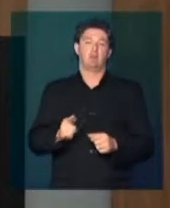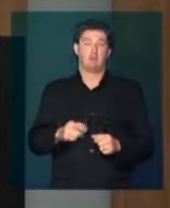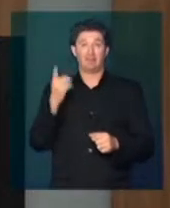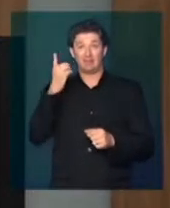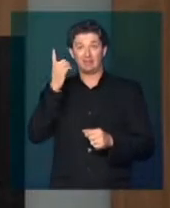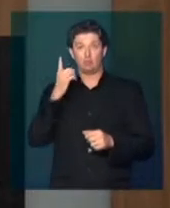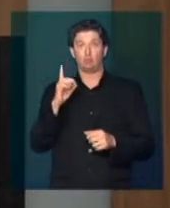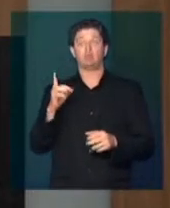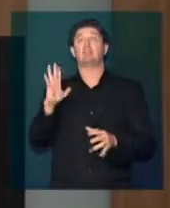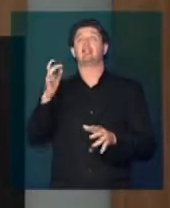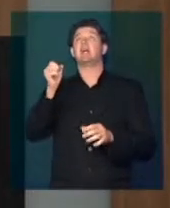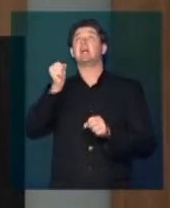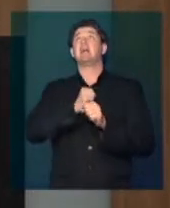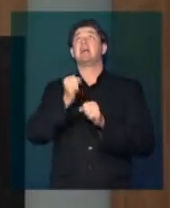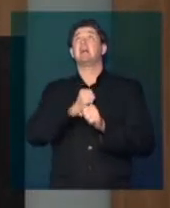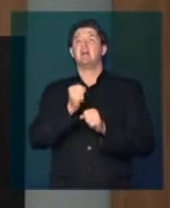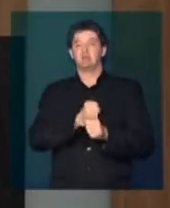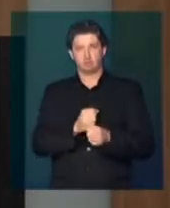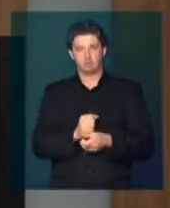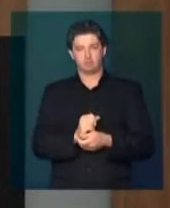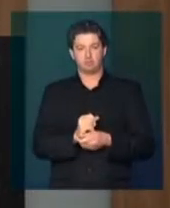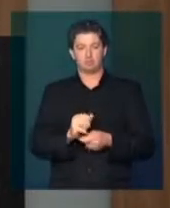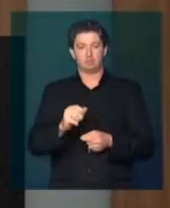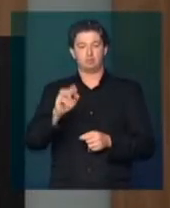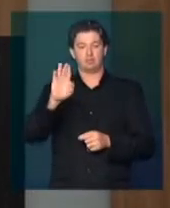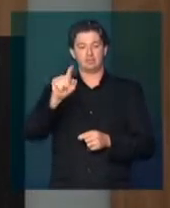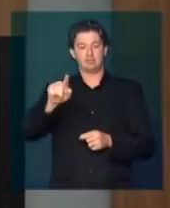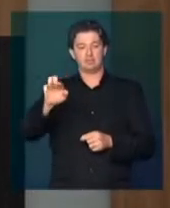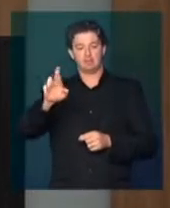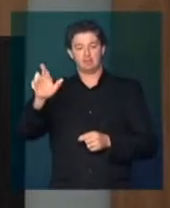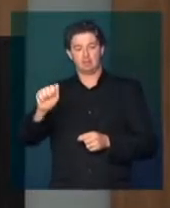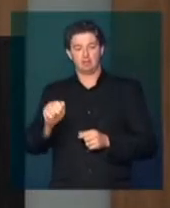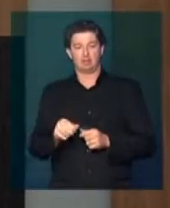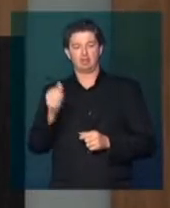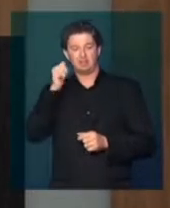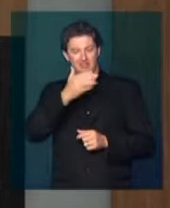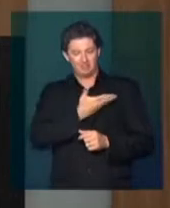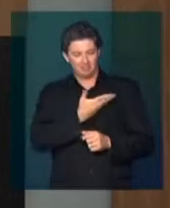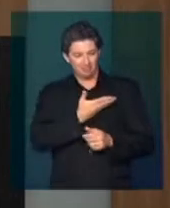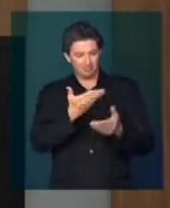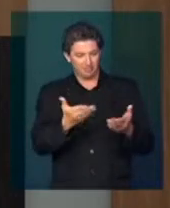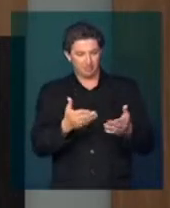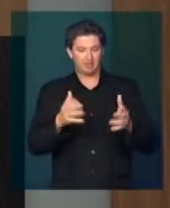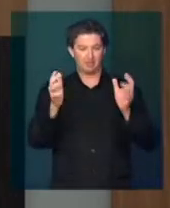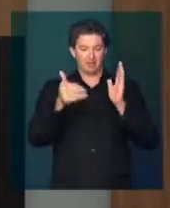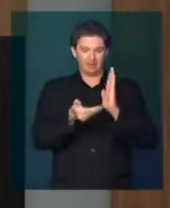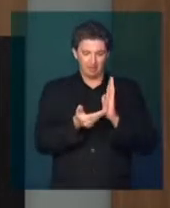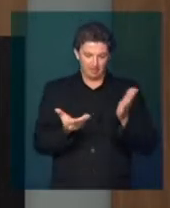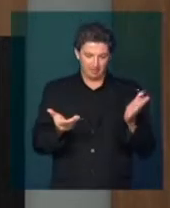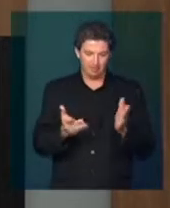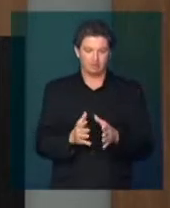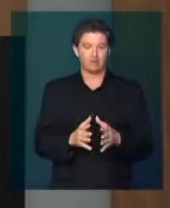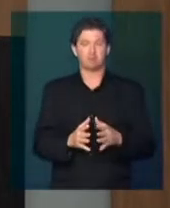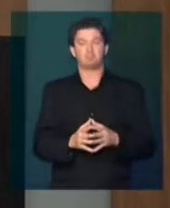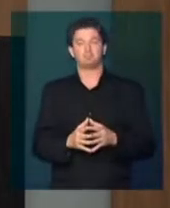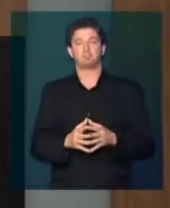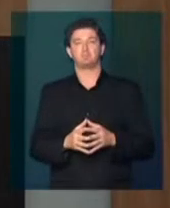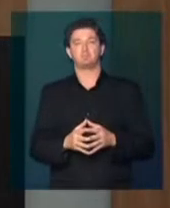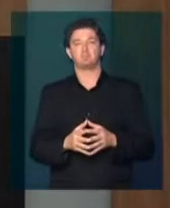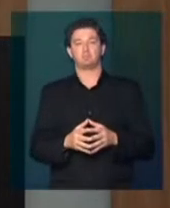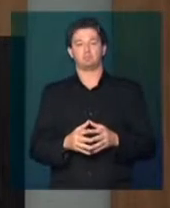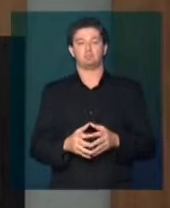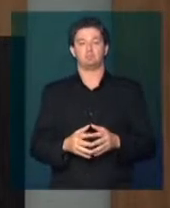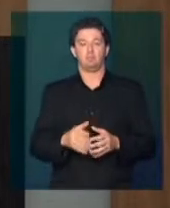como todos falaram aqui, nossa Teté Bezerra, que já foi nossa companheira na Câmara, nossa amiga,